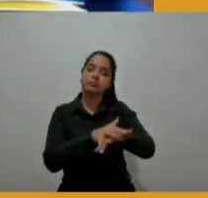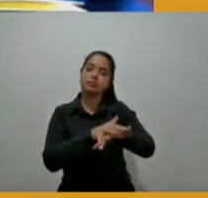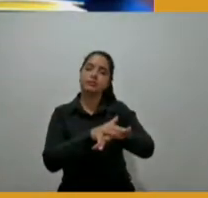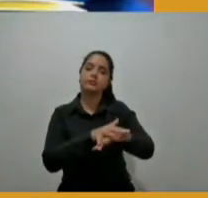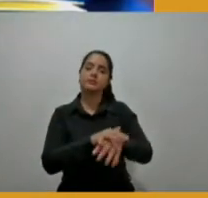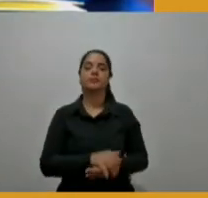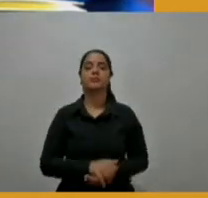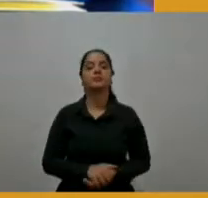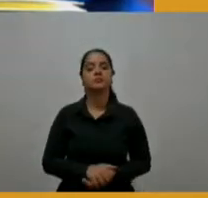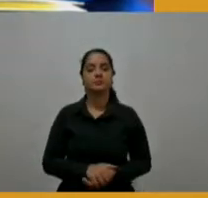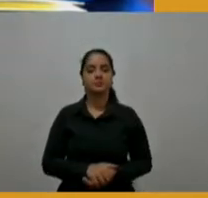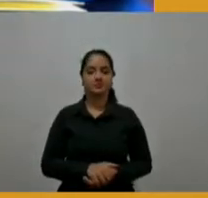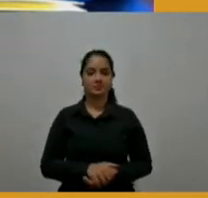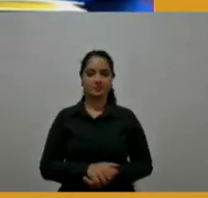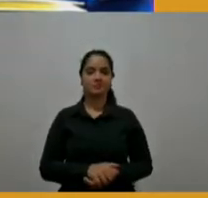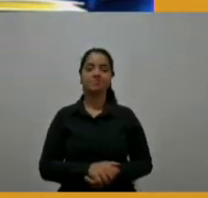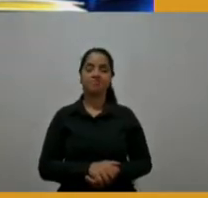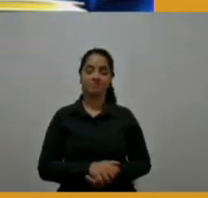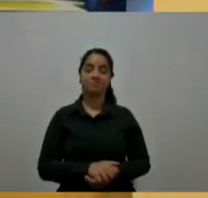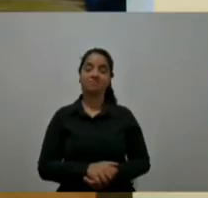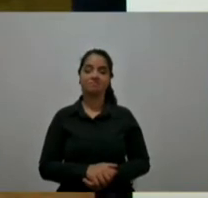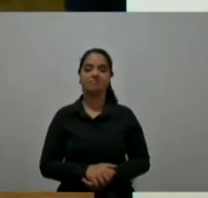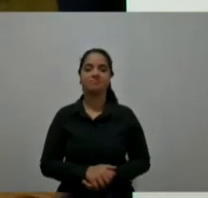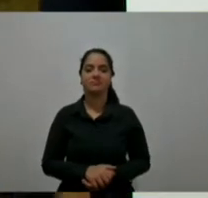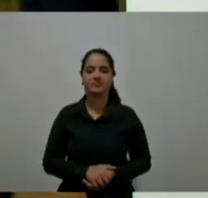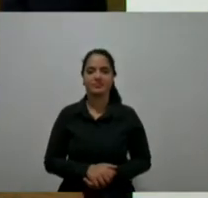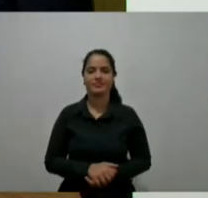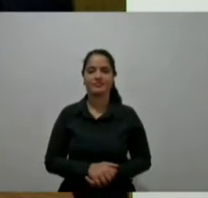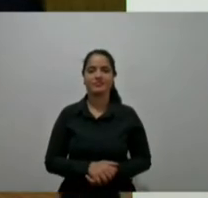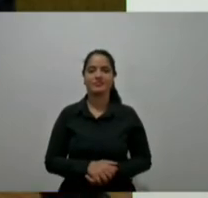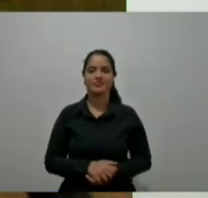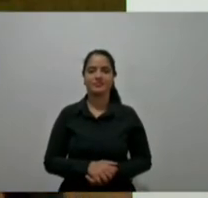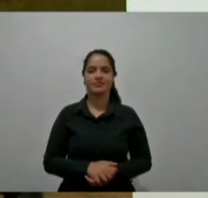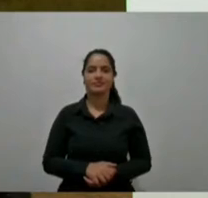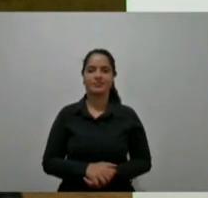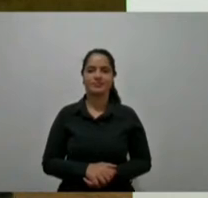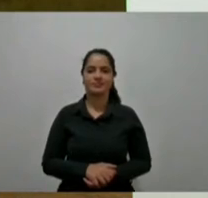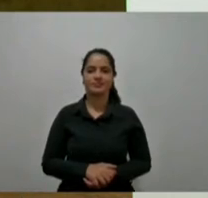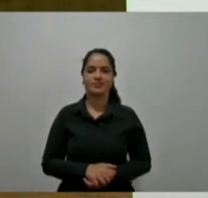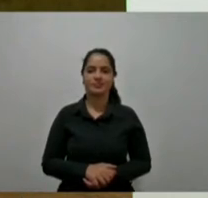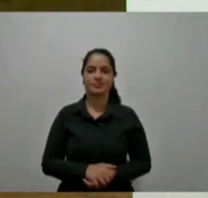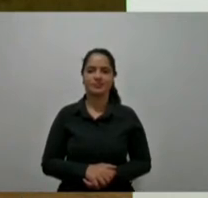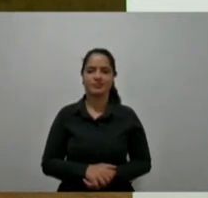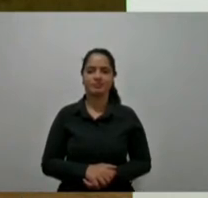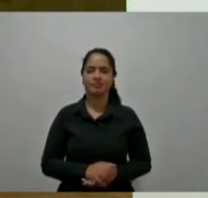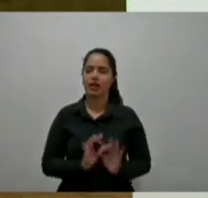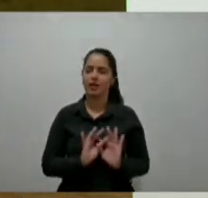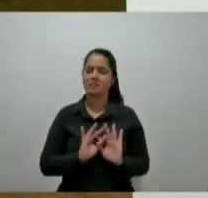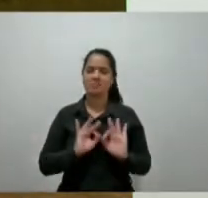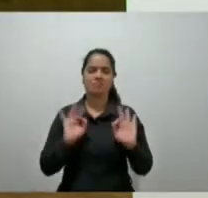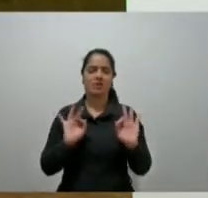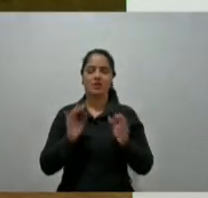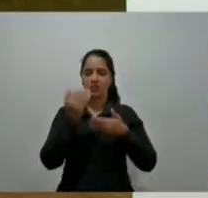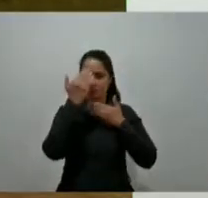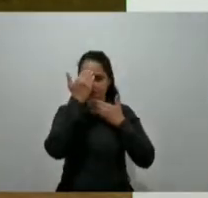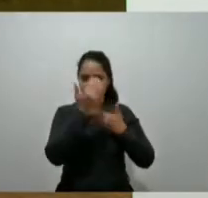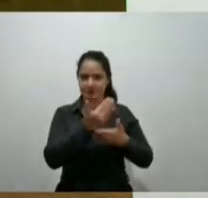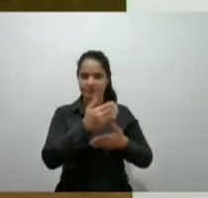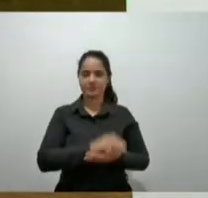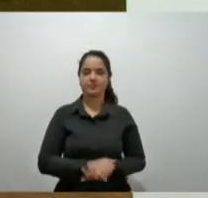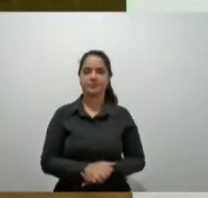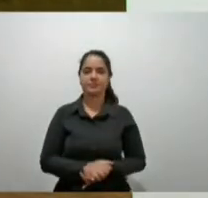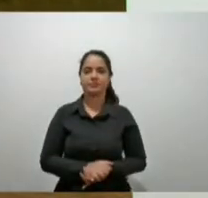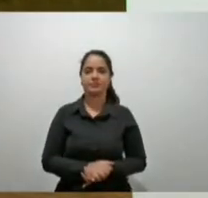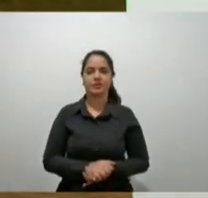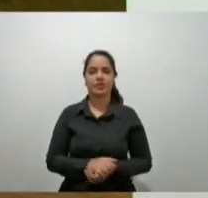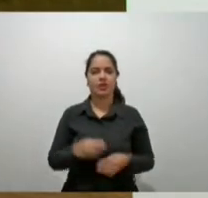Basicamente é isso, Ricardo. Conecte-se dessa forma. Perfeito. Obrigado, Zé Armando. Agora, ministro Nelson Jobim, a